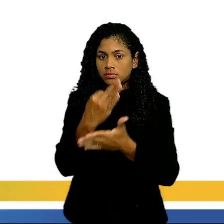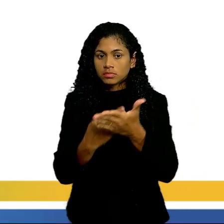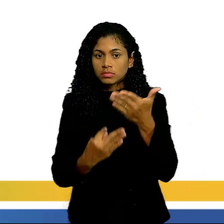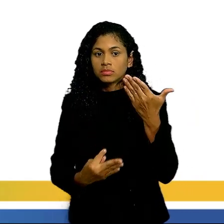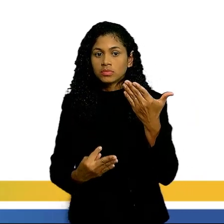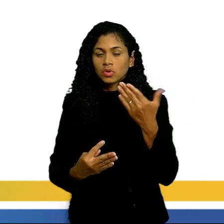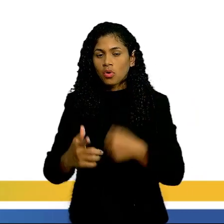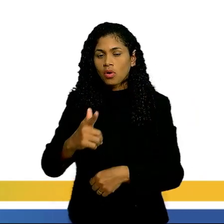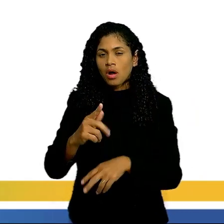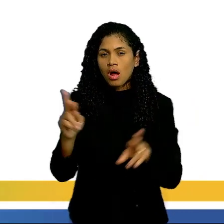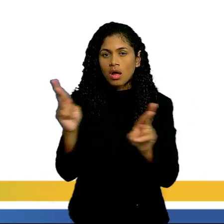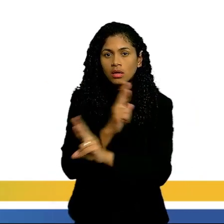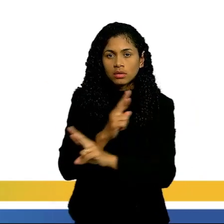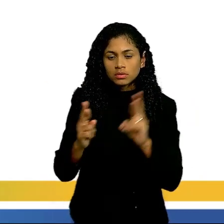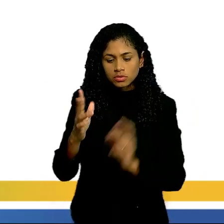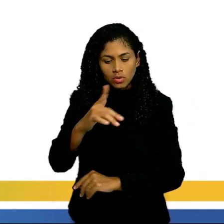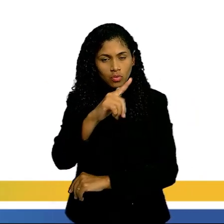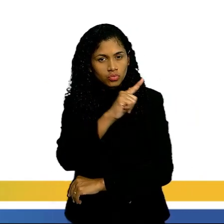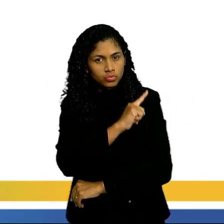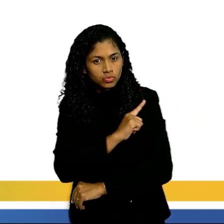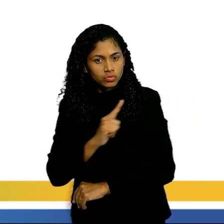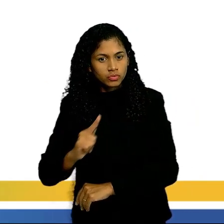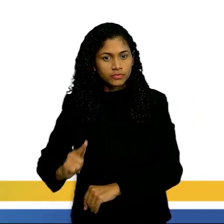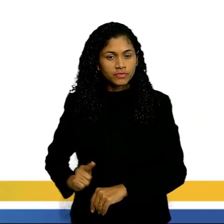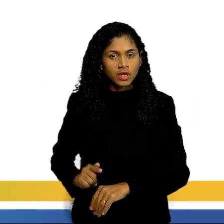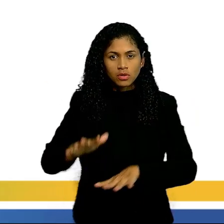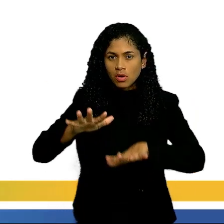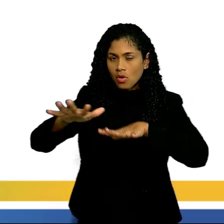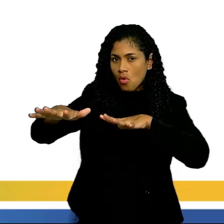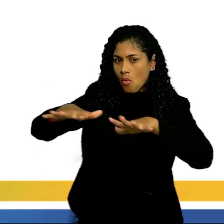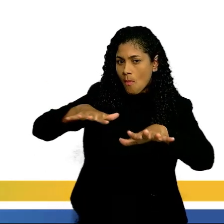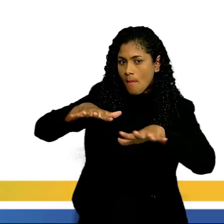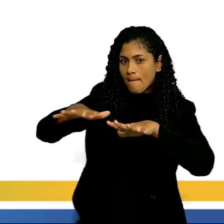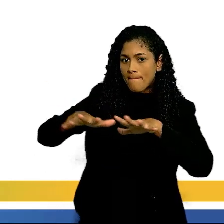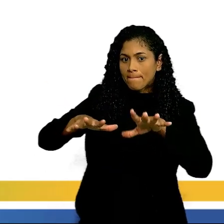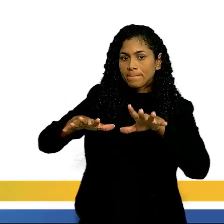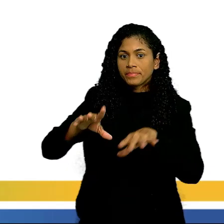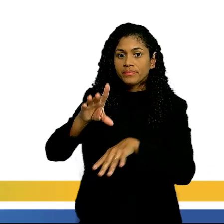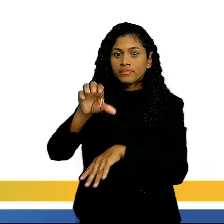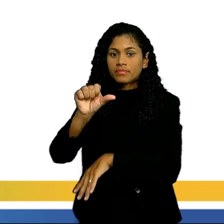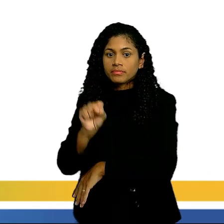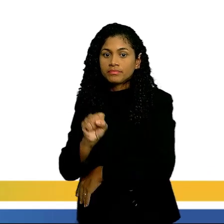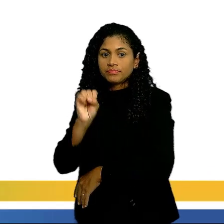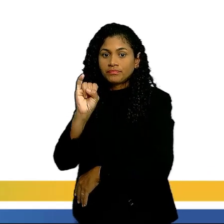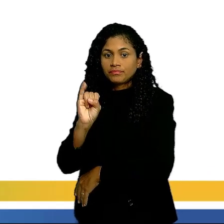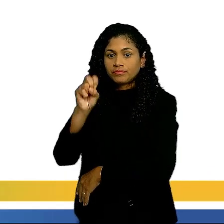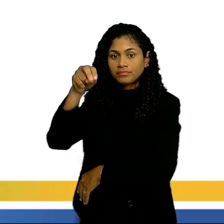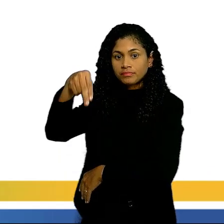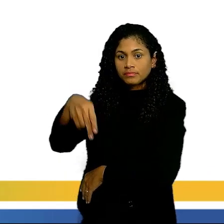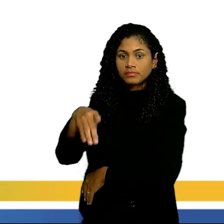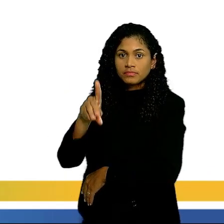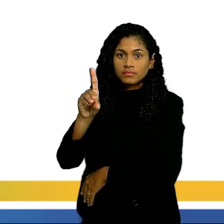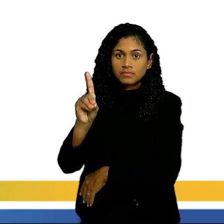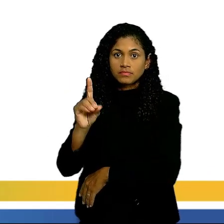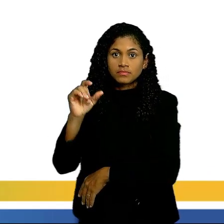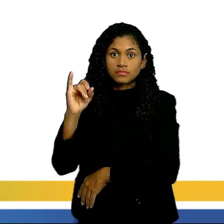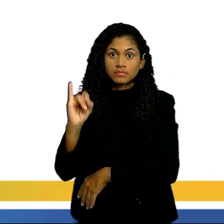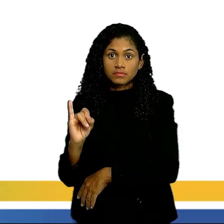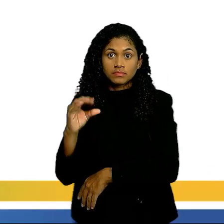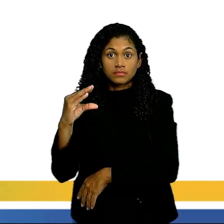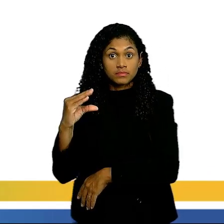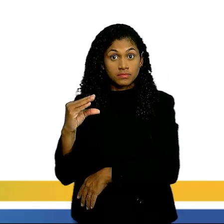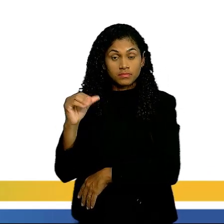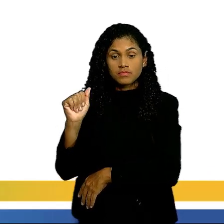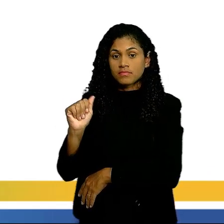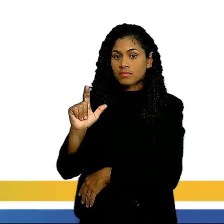sindical caracterizado, observe bem, ele está pedindo no contexto histórico retratado pelo texto,